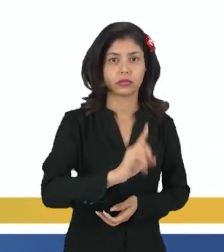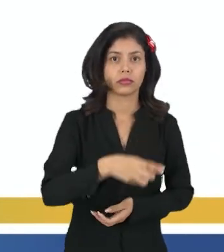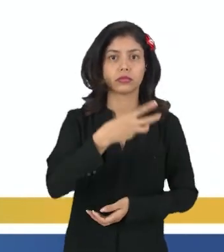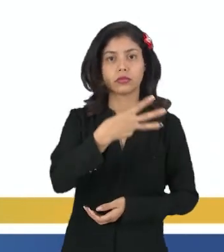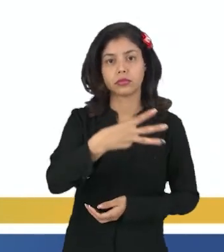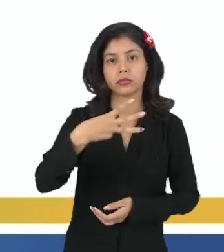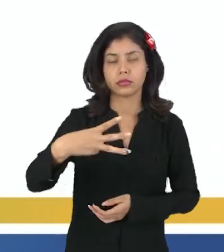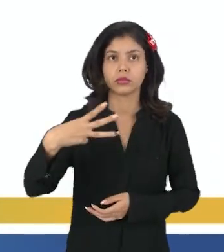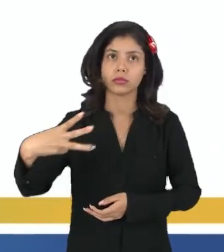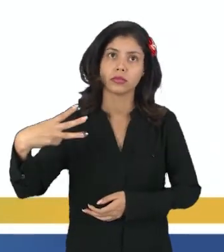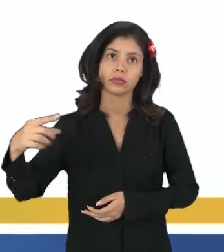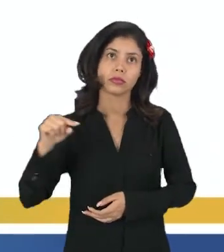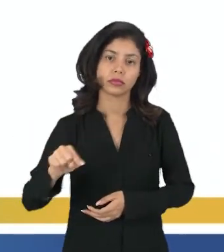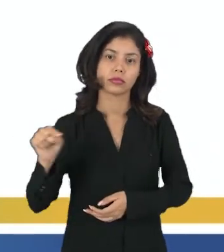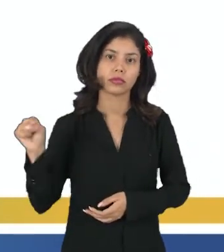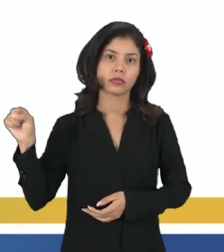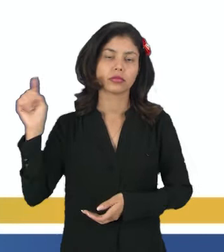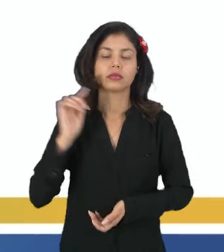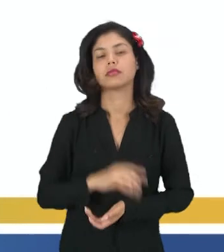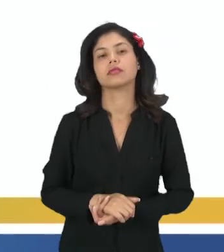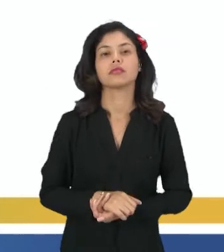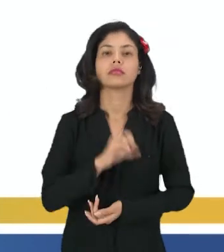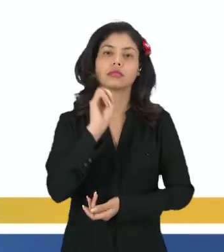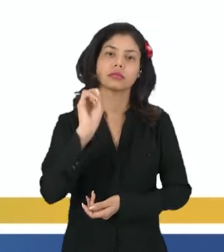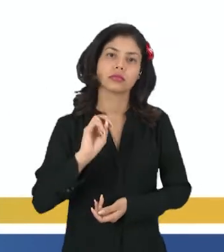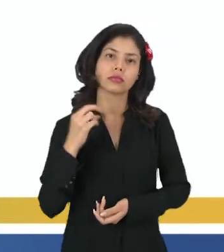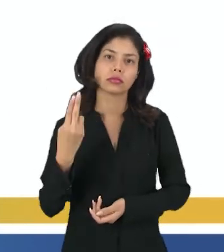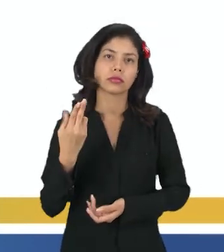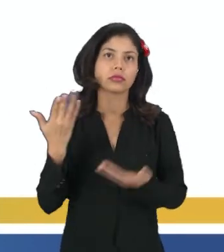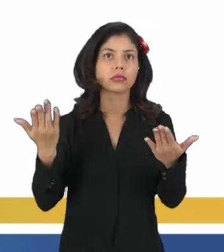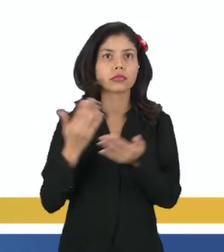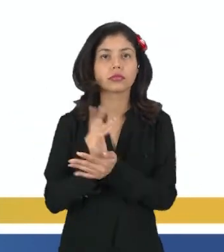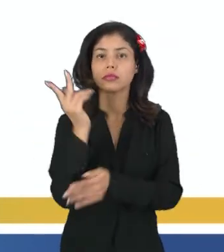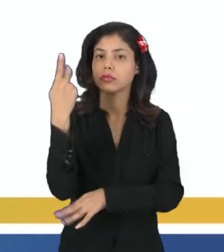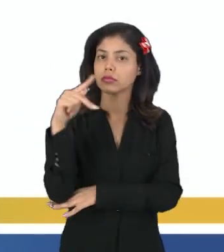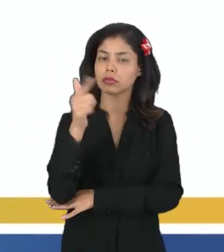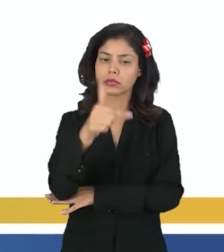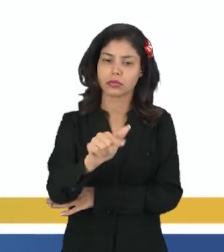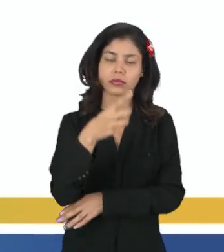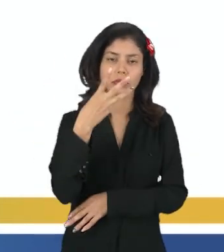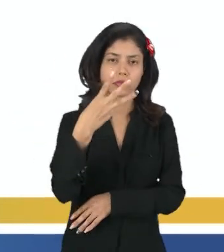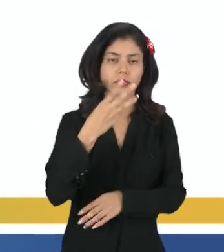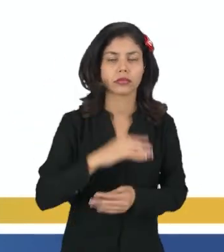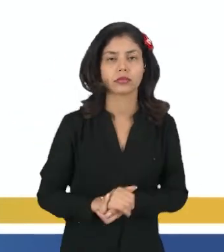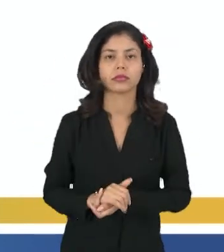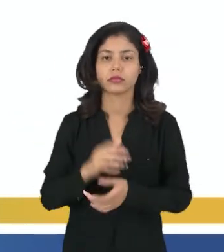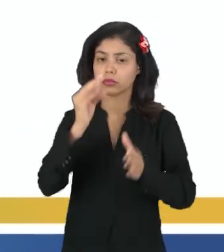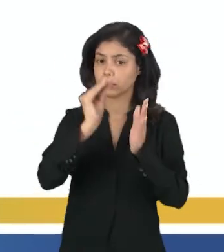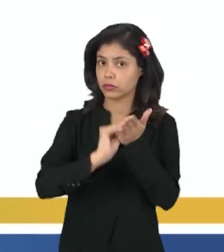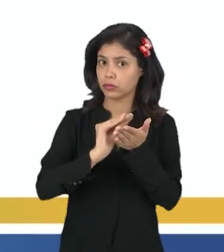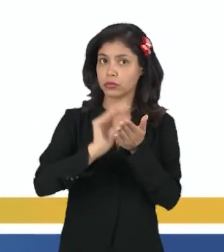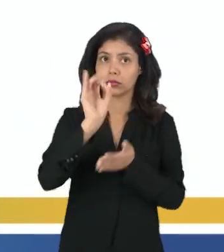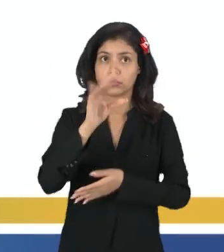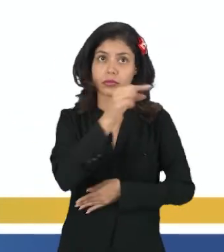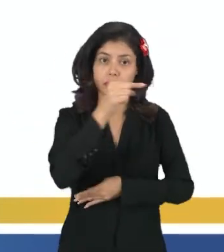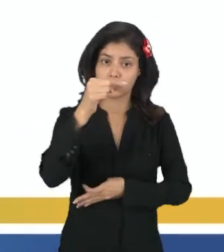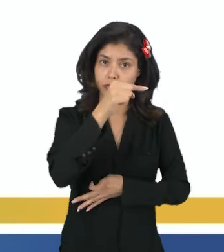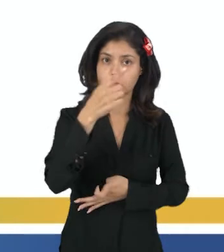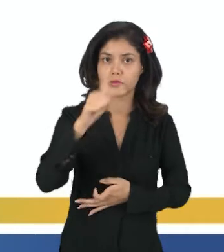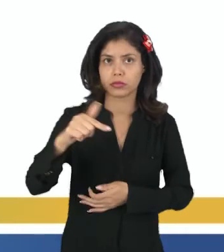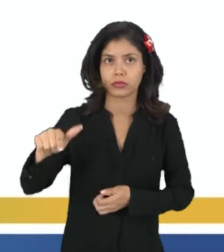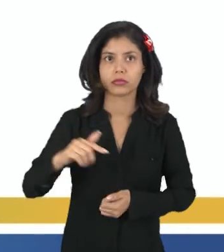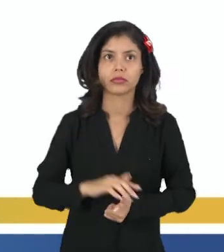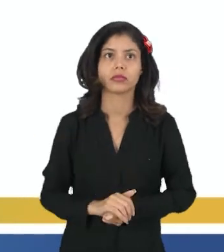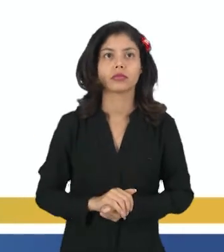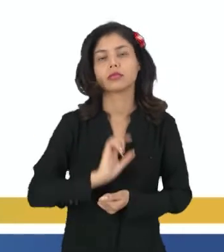= 0,333 ou seja o período aí que repete o número 3 onde de coloca somente a Barrinha para ficar